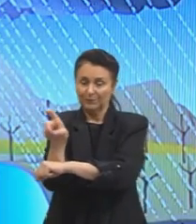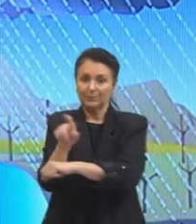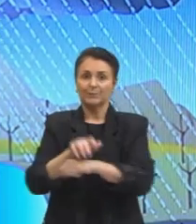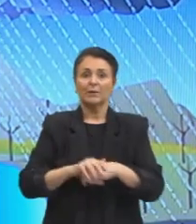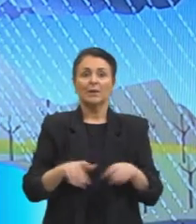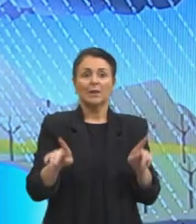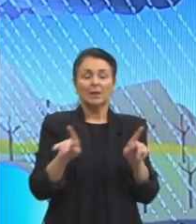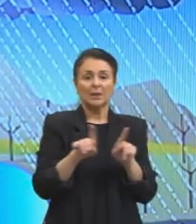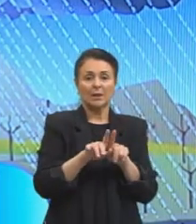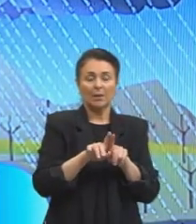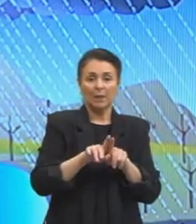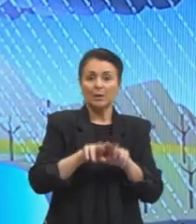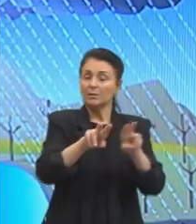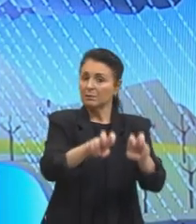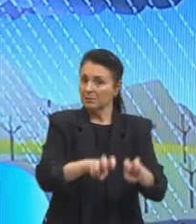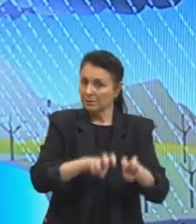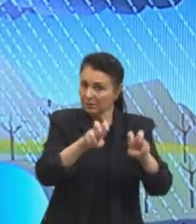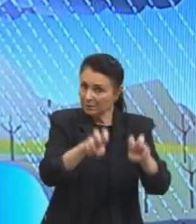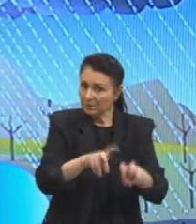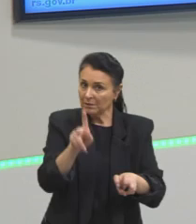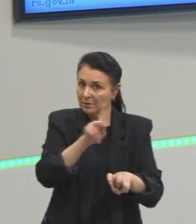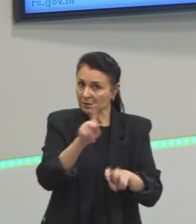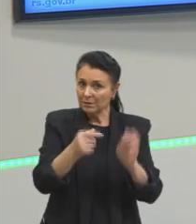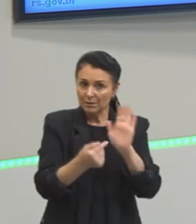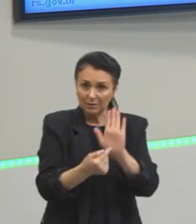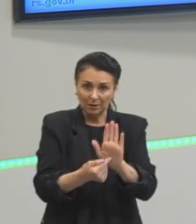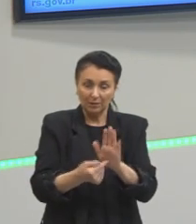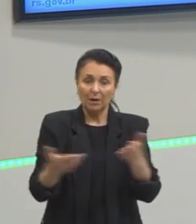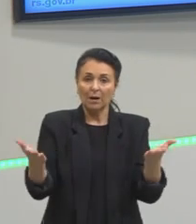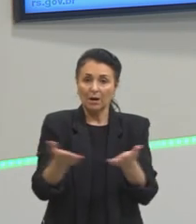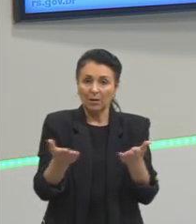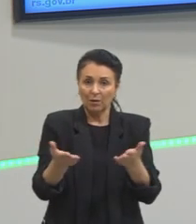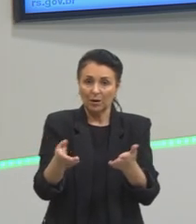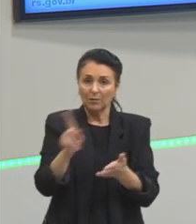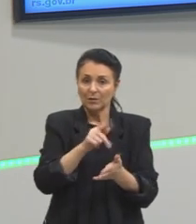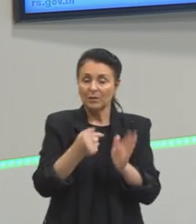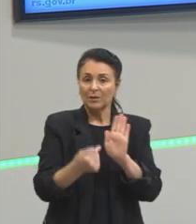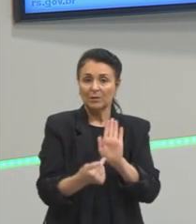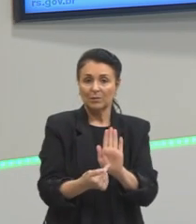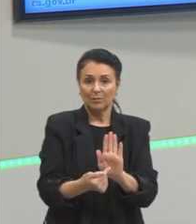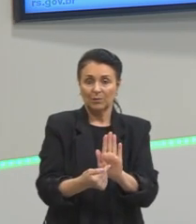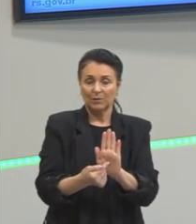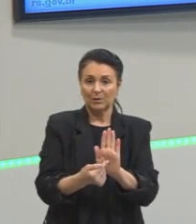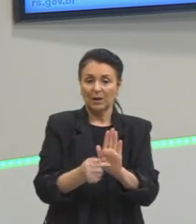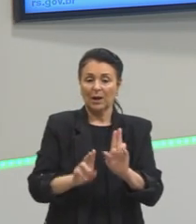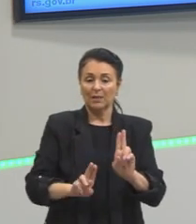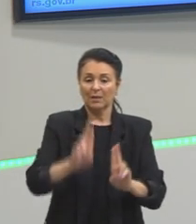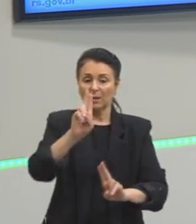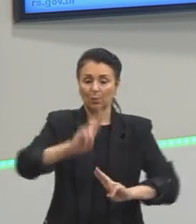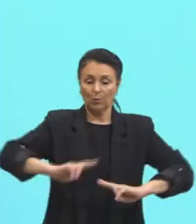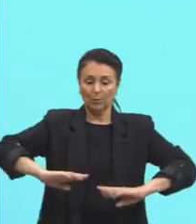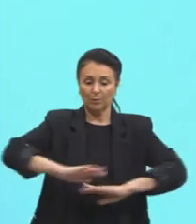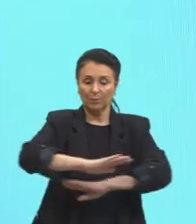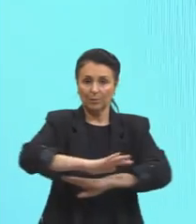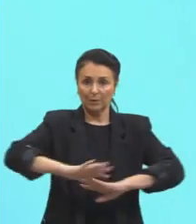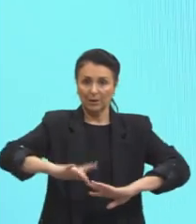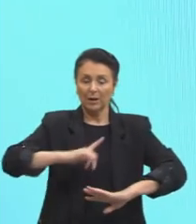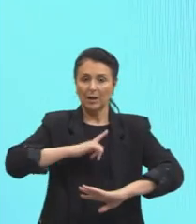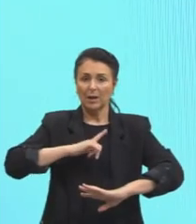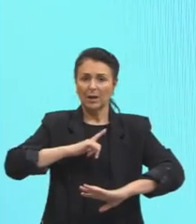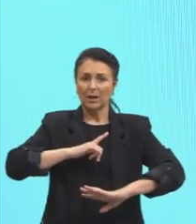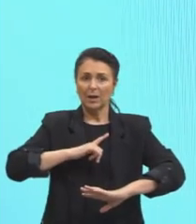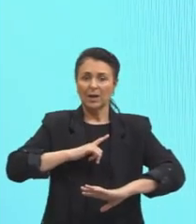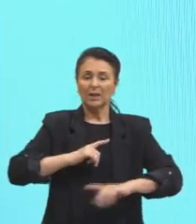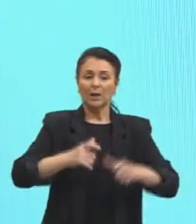isso aqui na área do campo já na área vamos mostrar aqui para vocês olha já na área urbana então nós temos os